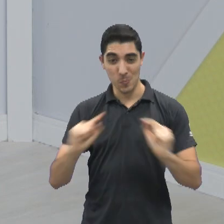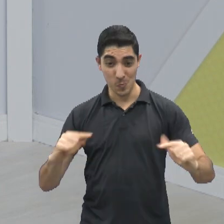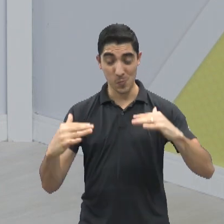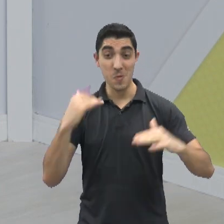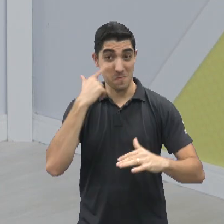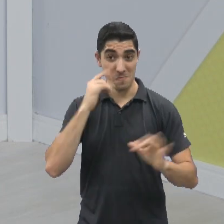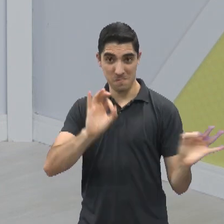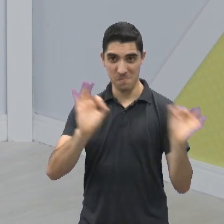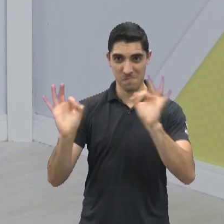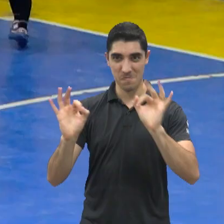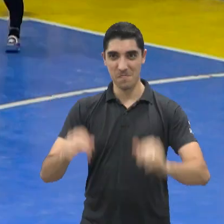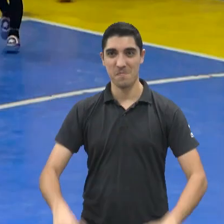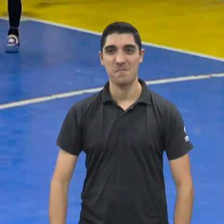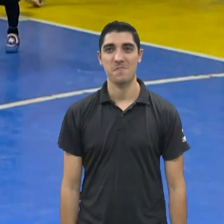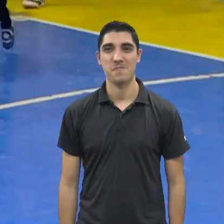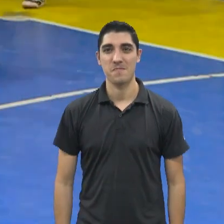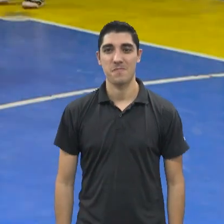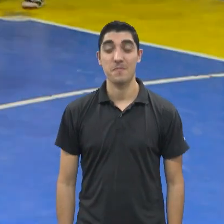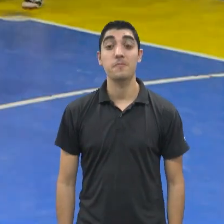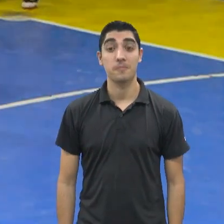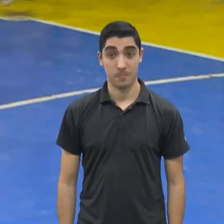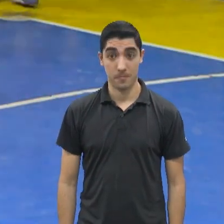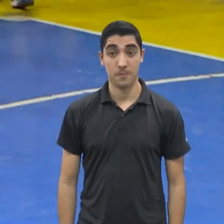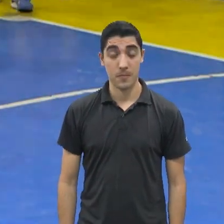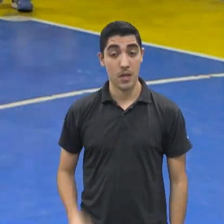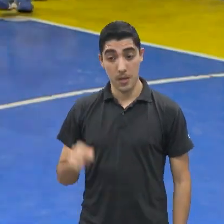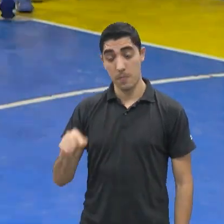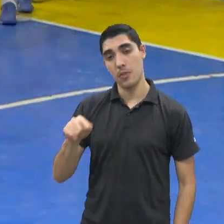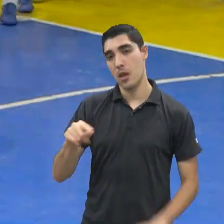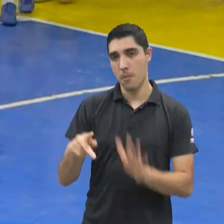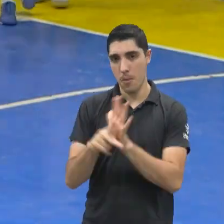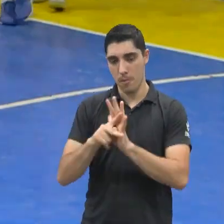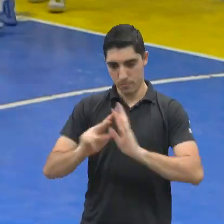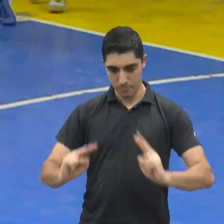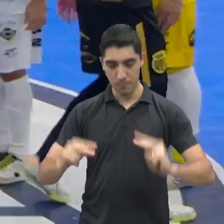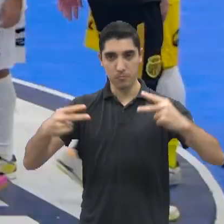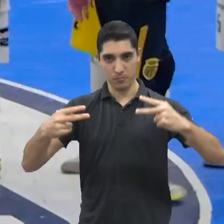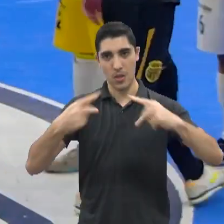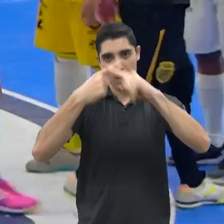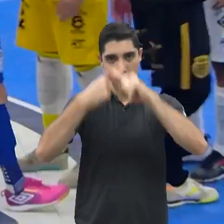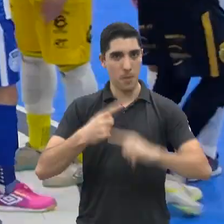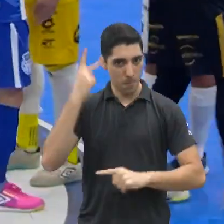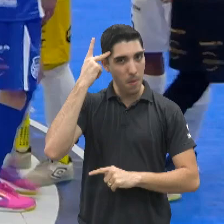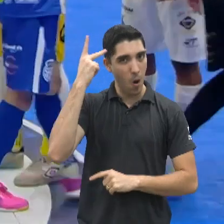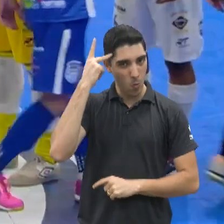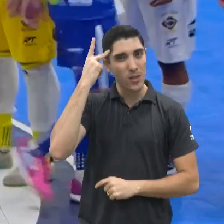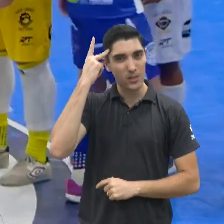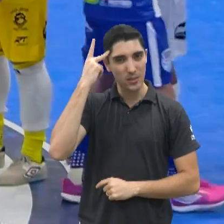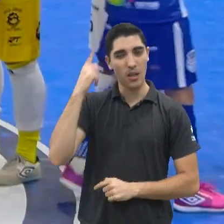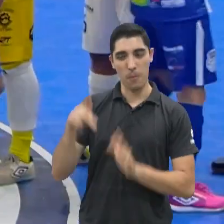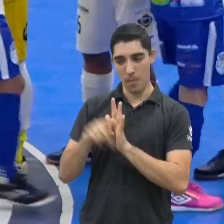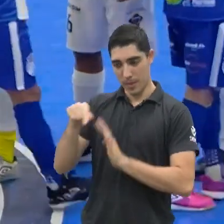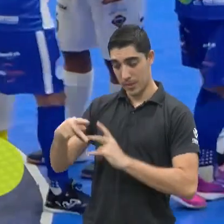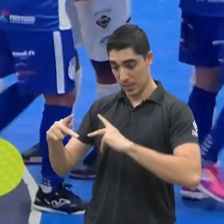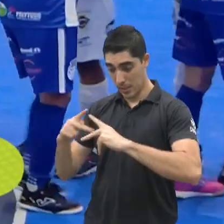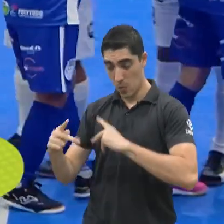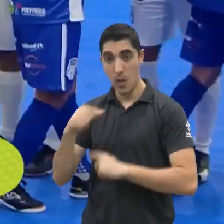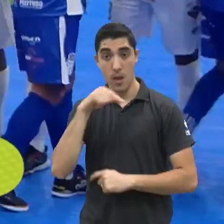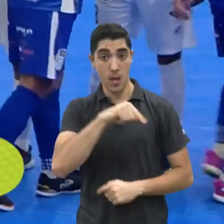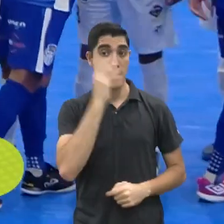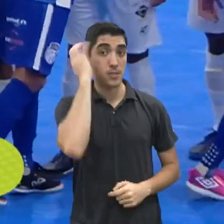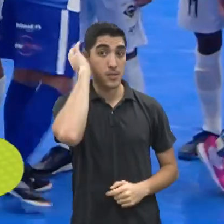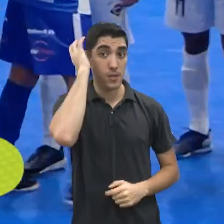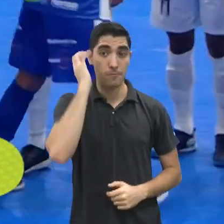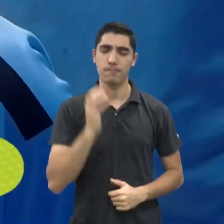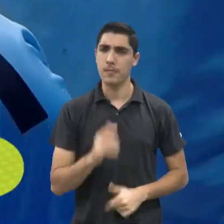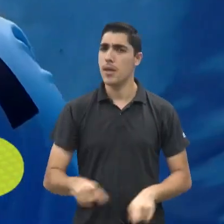Matheus. A primeira partida da semifinal do Campeonato Paulista de Futsal entre São José e Santo André era também